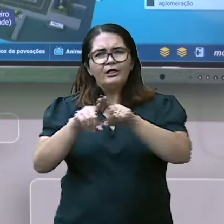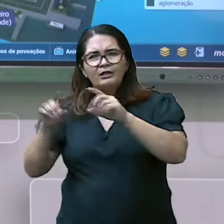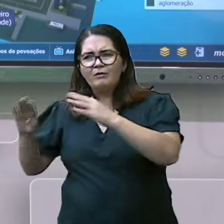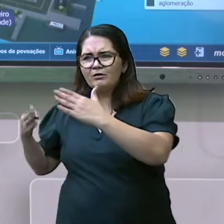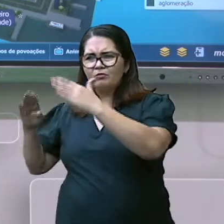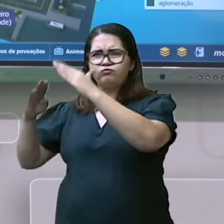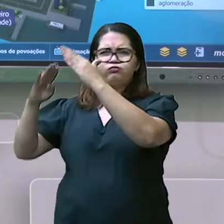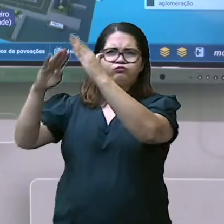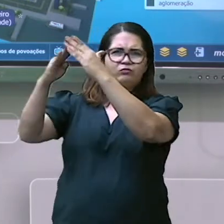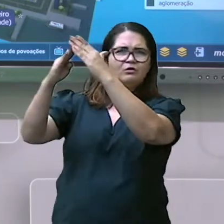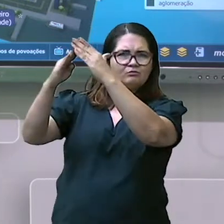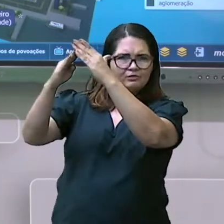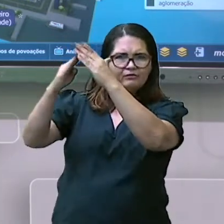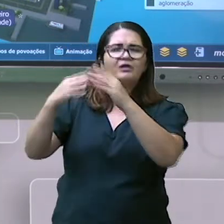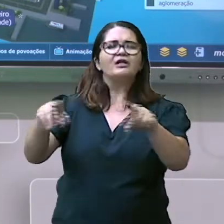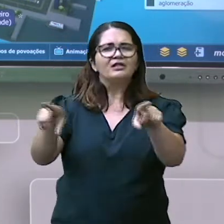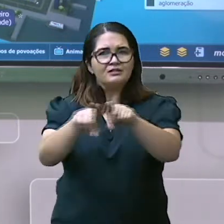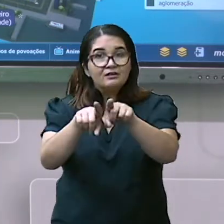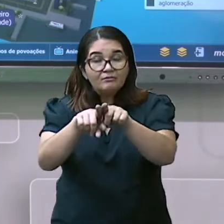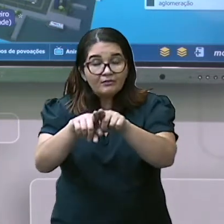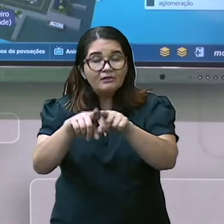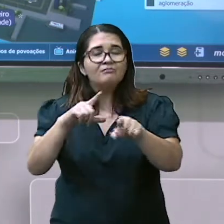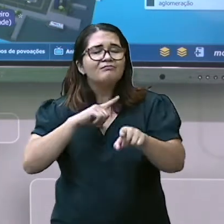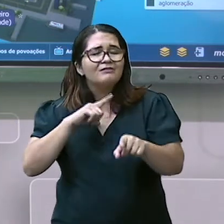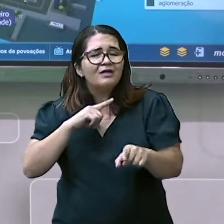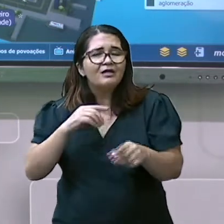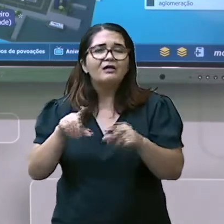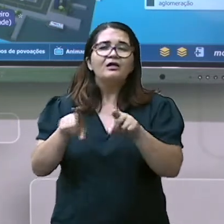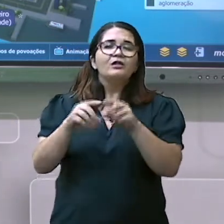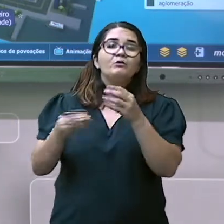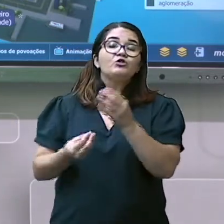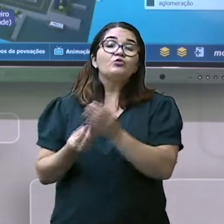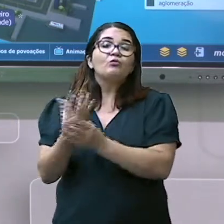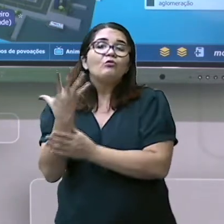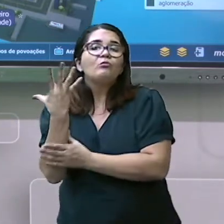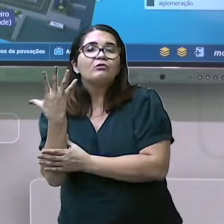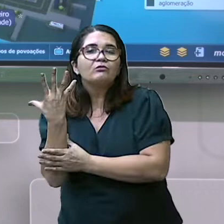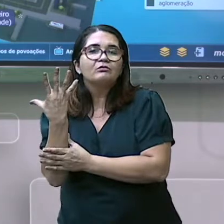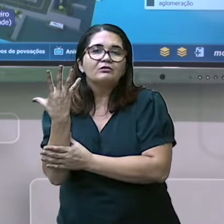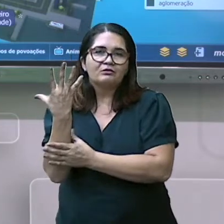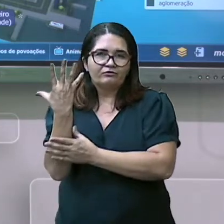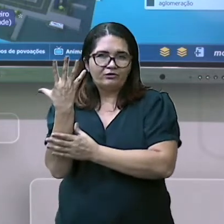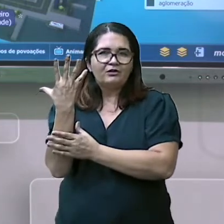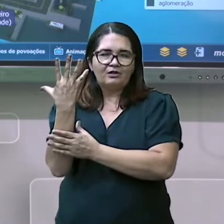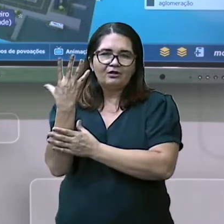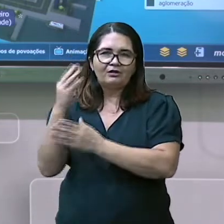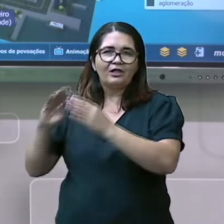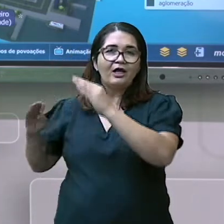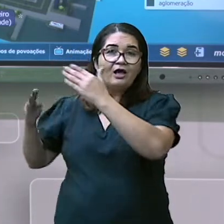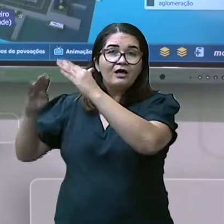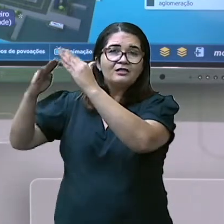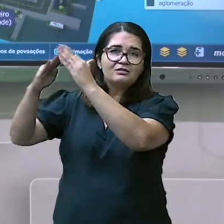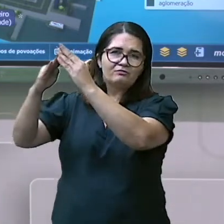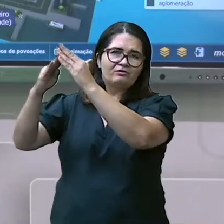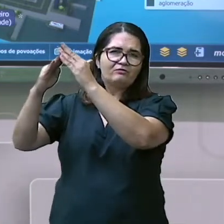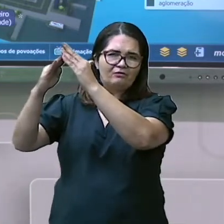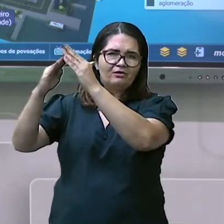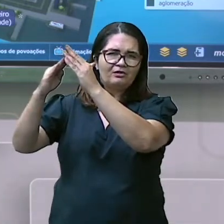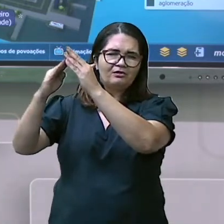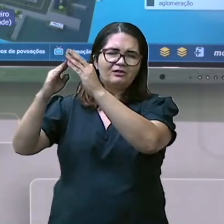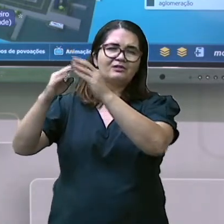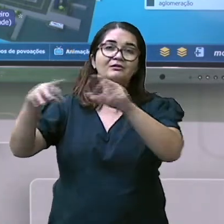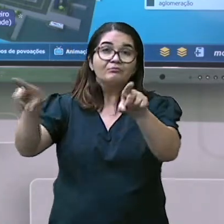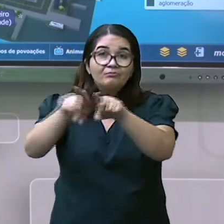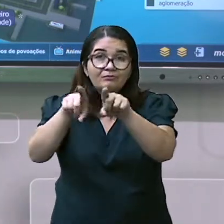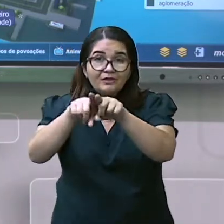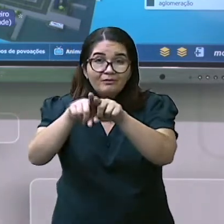temos construção de favelas, o surgimento de favelas. Nós temos o